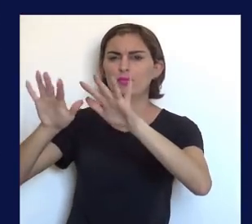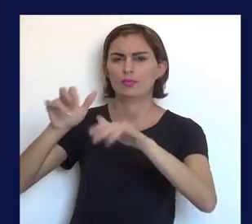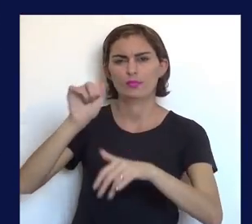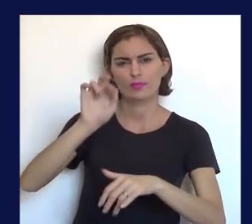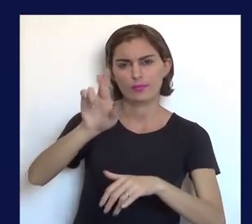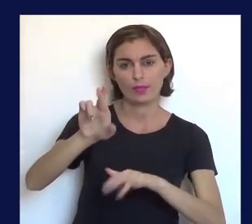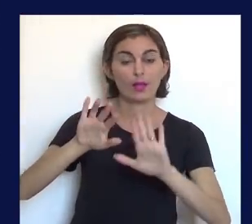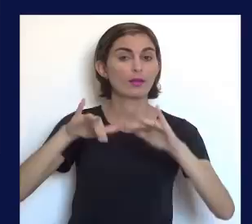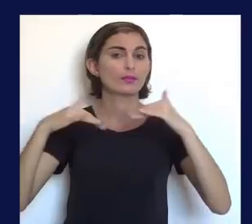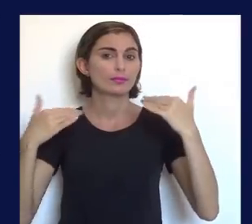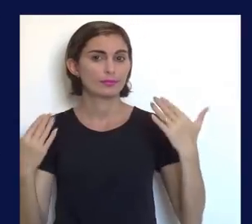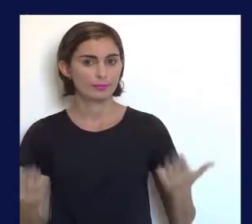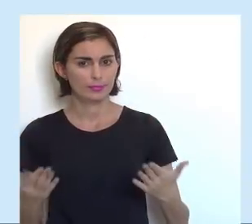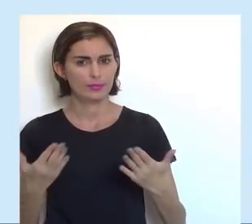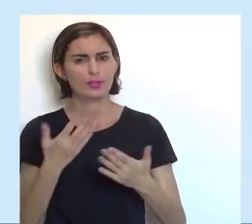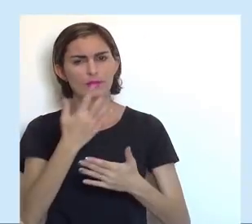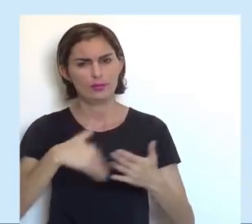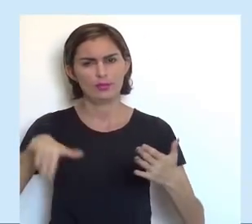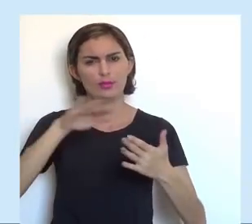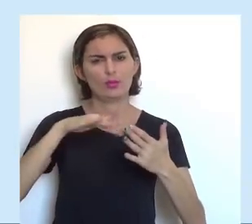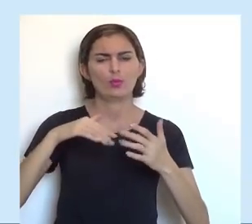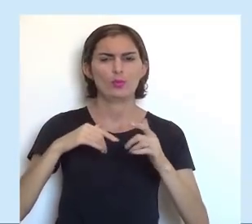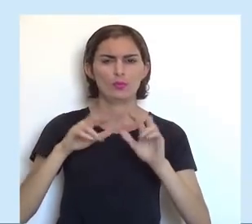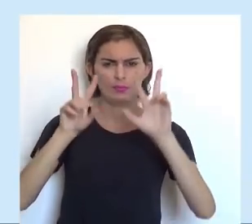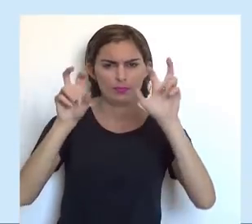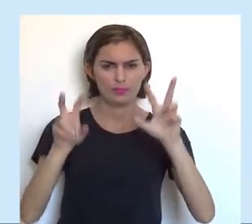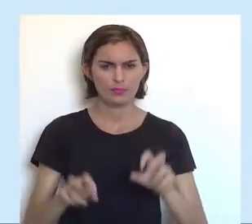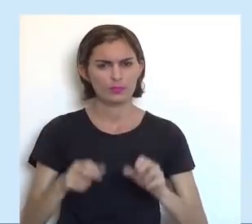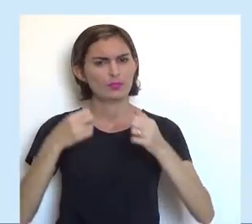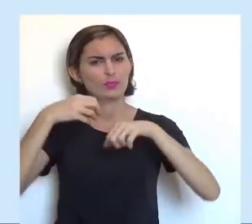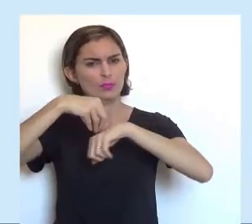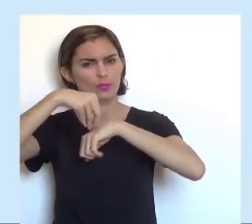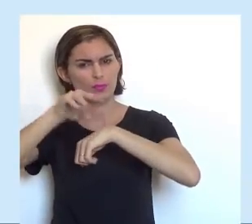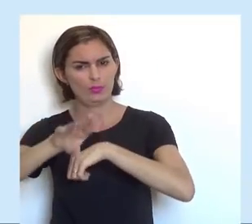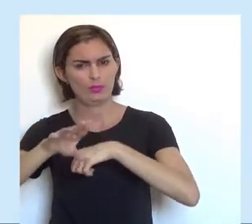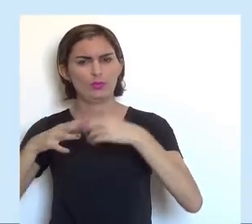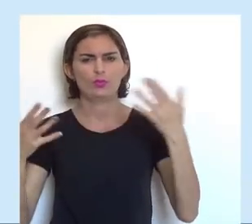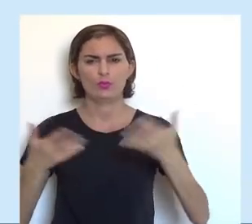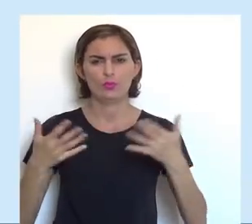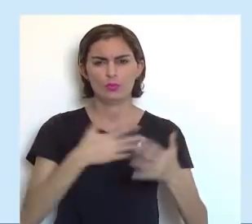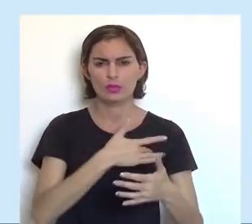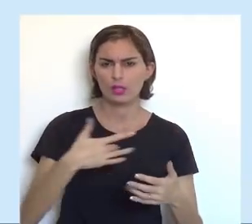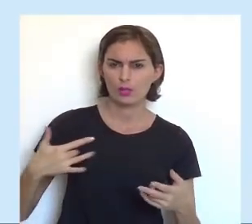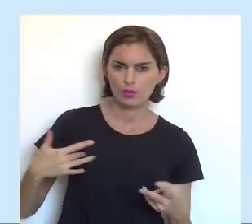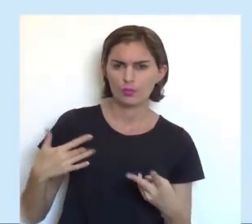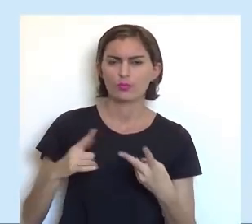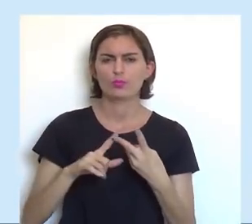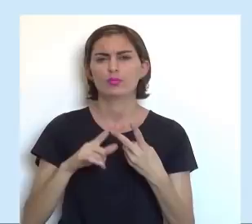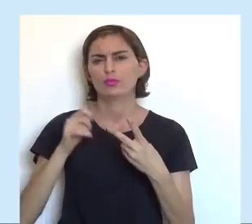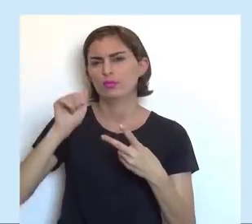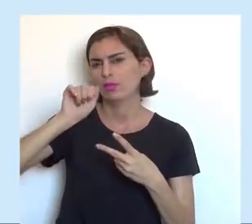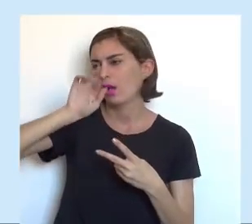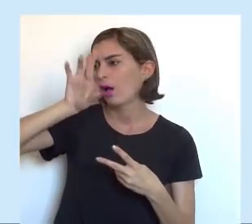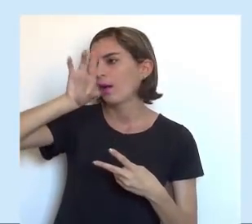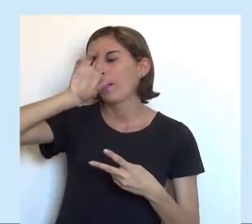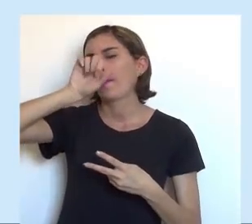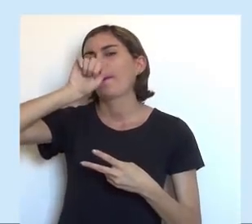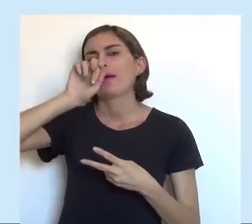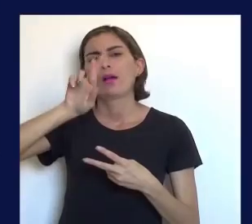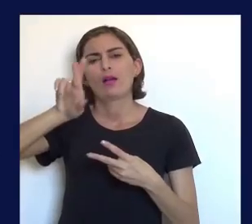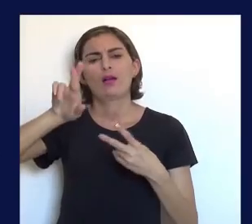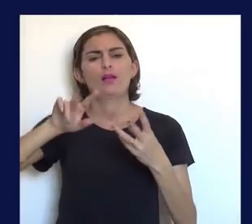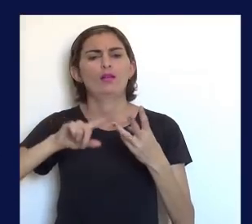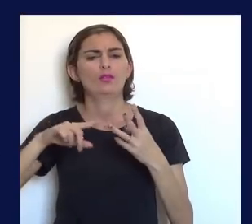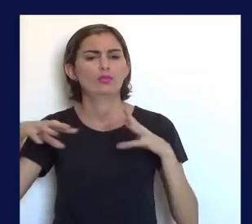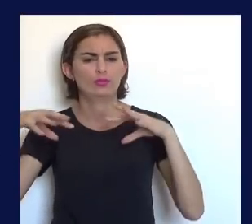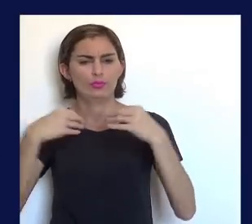atmosférico. Então, pessoal, diante dessa problemática que mexe conosco na saúde, com ar atmosférico,